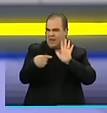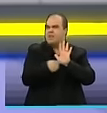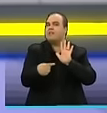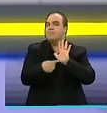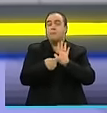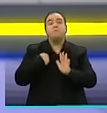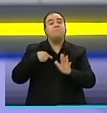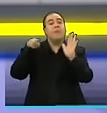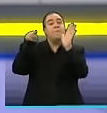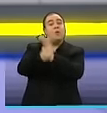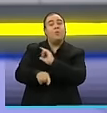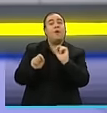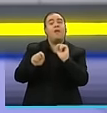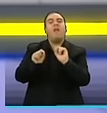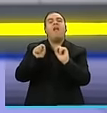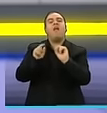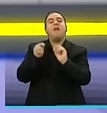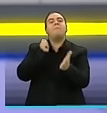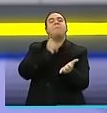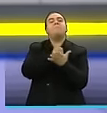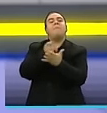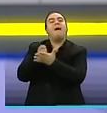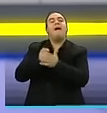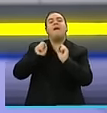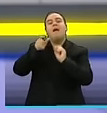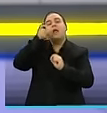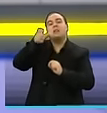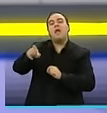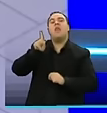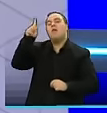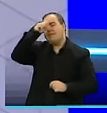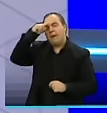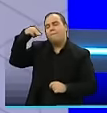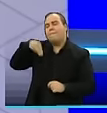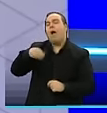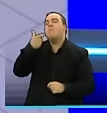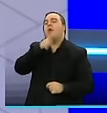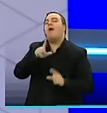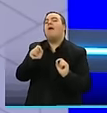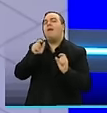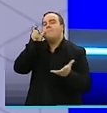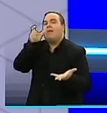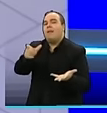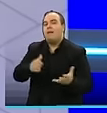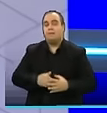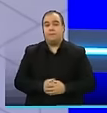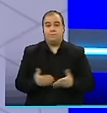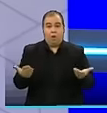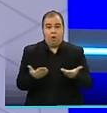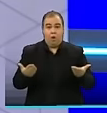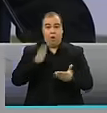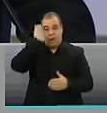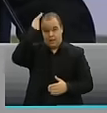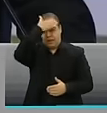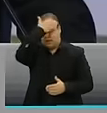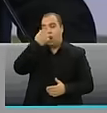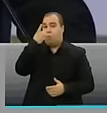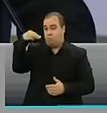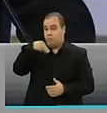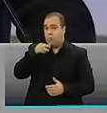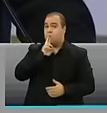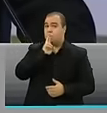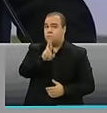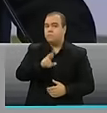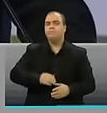da Atena é: quem financia, a quem interessa a candidatura do Pablo? Encerrado, da Atena, um minuto para a réplica. O grande detalhe